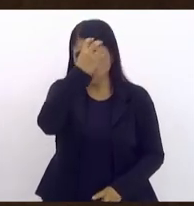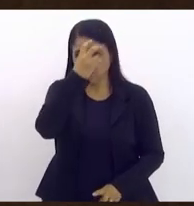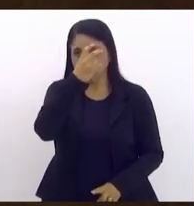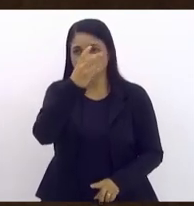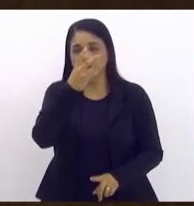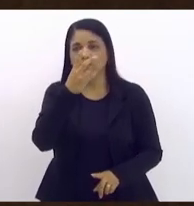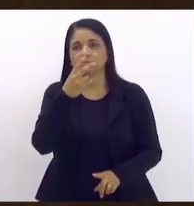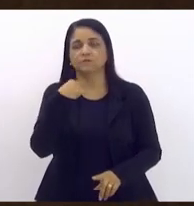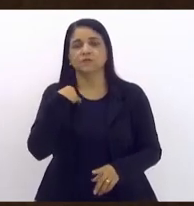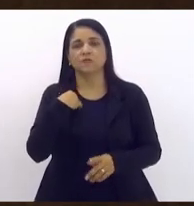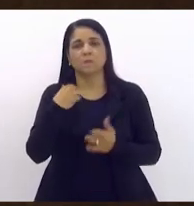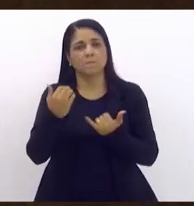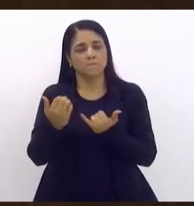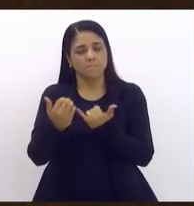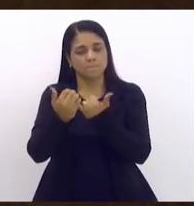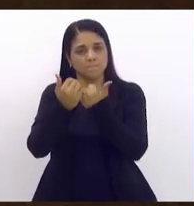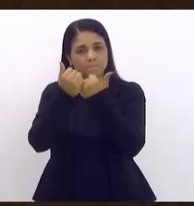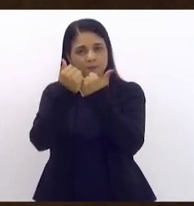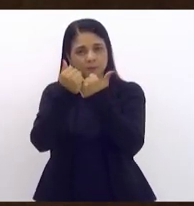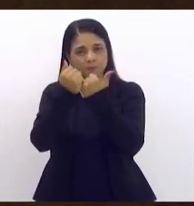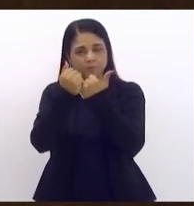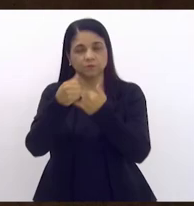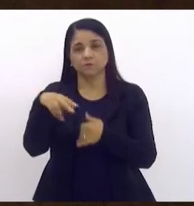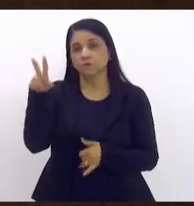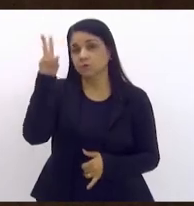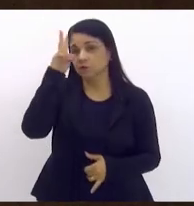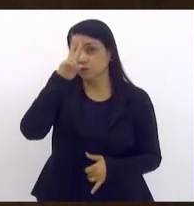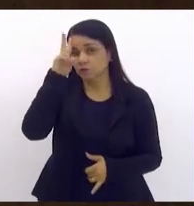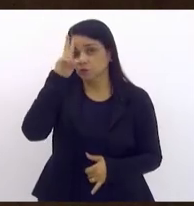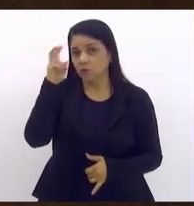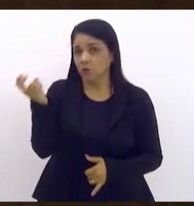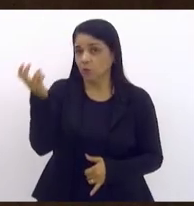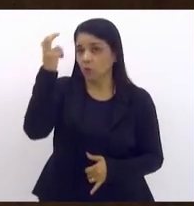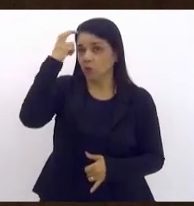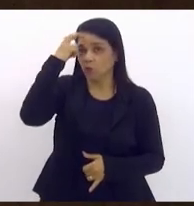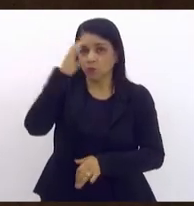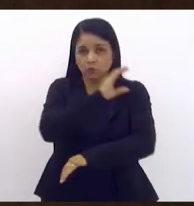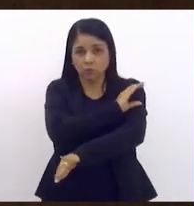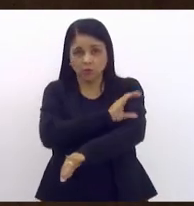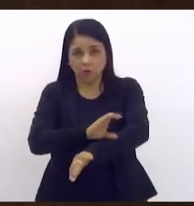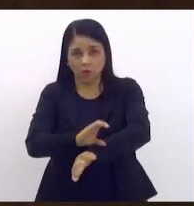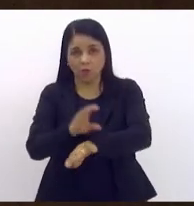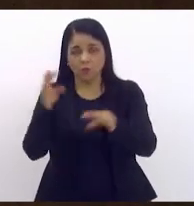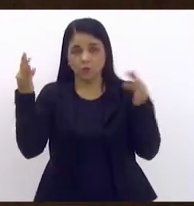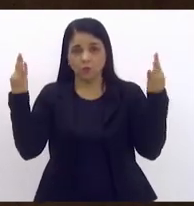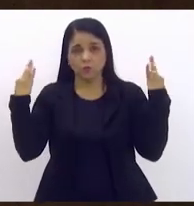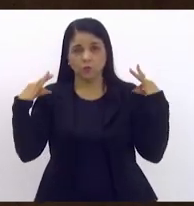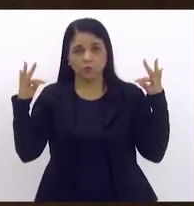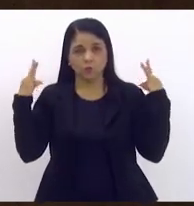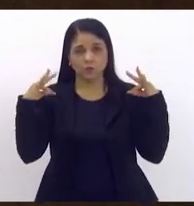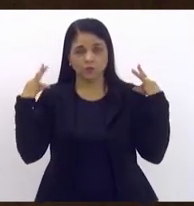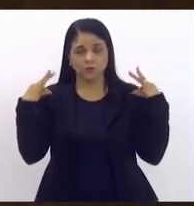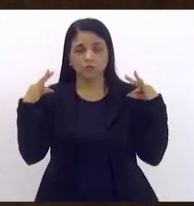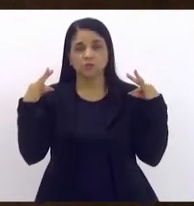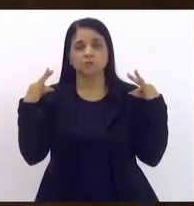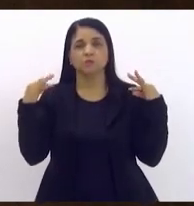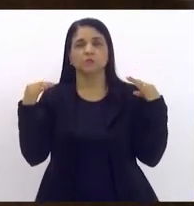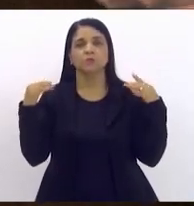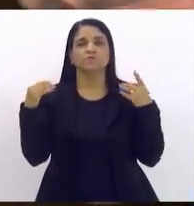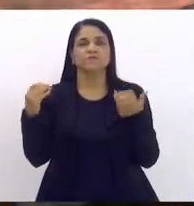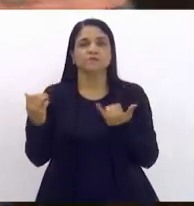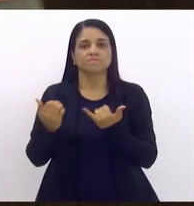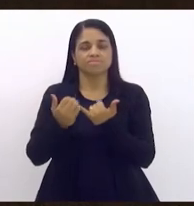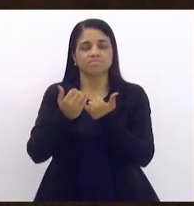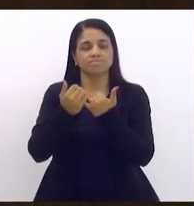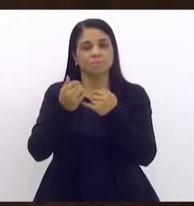como patrimônio histórico, cultural, turístico e imaterial do Estado de Rio de Janeiro,